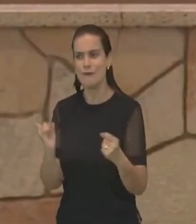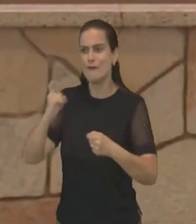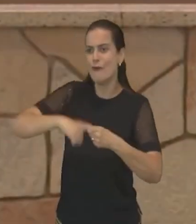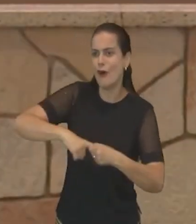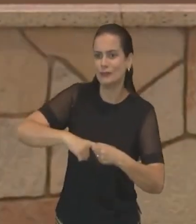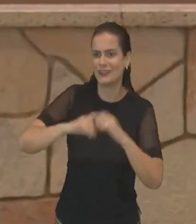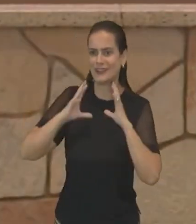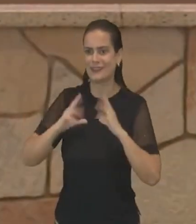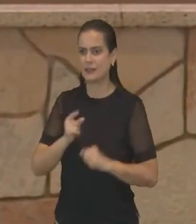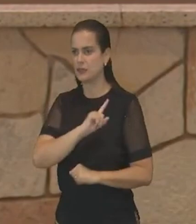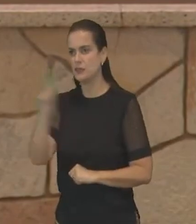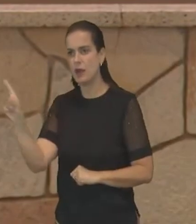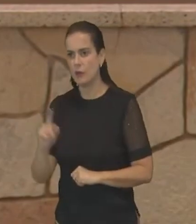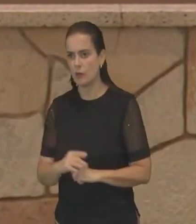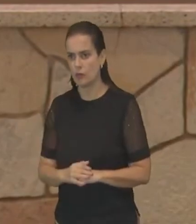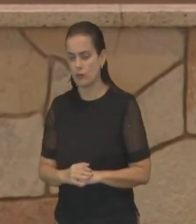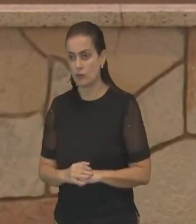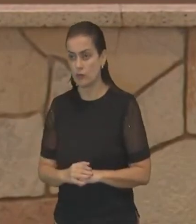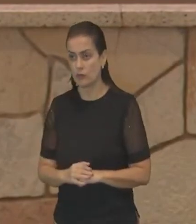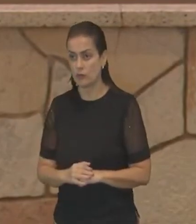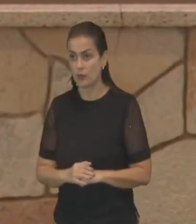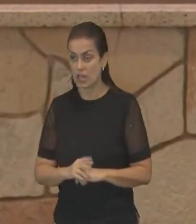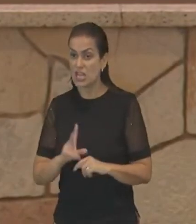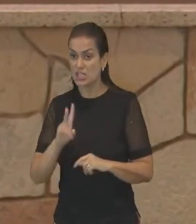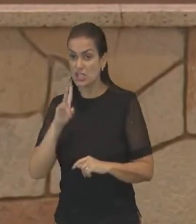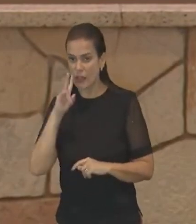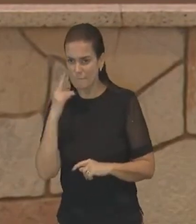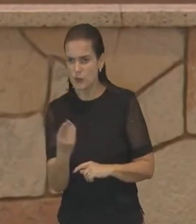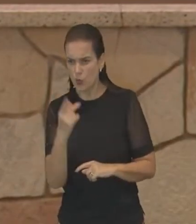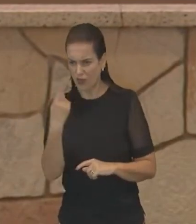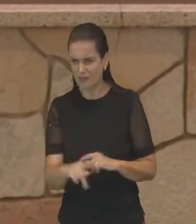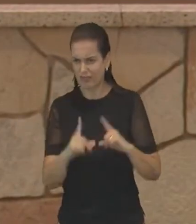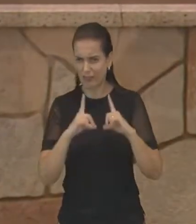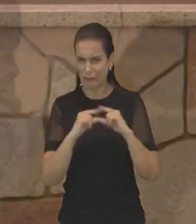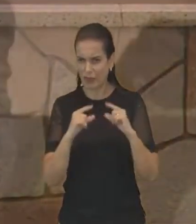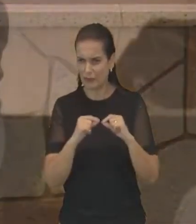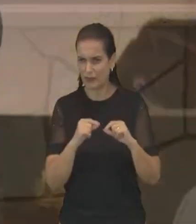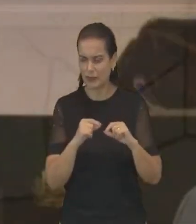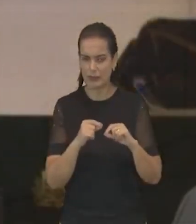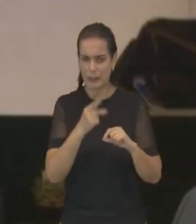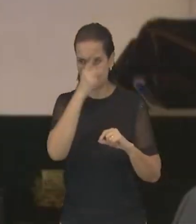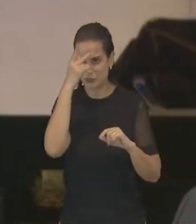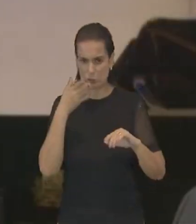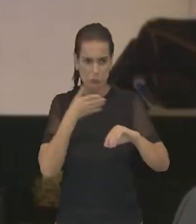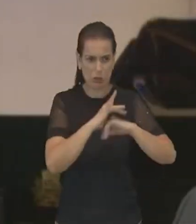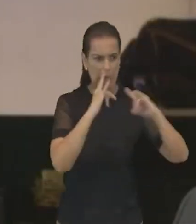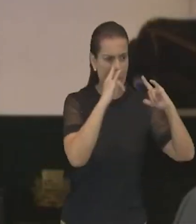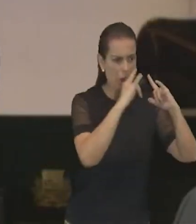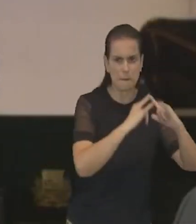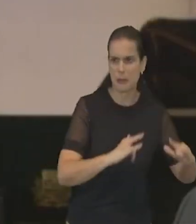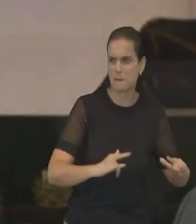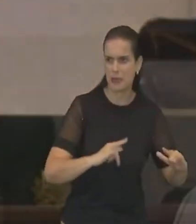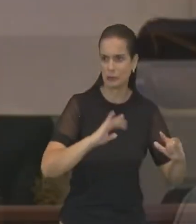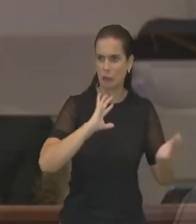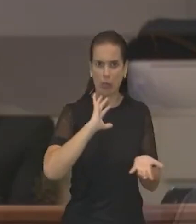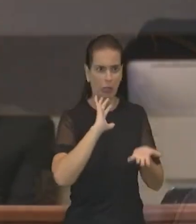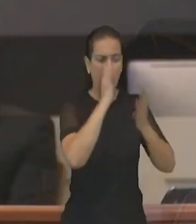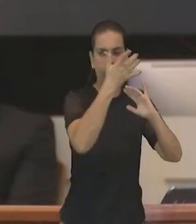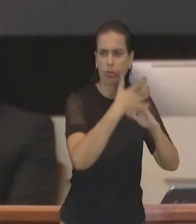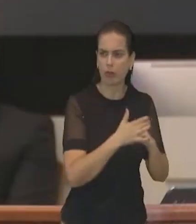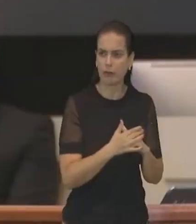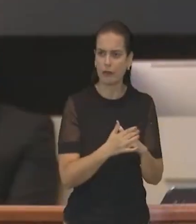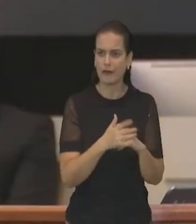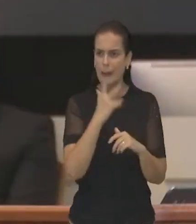vezes ouvimos e vimos movimentos aqui no próprio Distrito Federal, quando as pessoas voltavam transtornadas, algumas mais ou menos